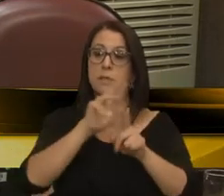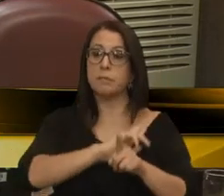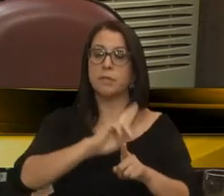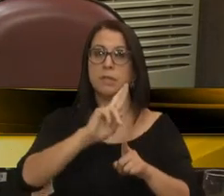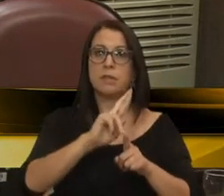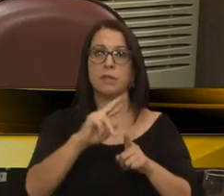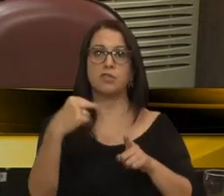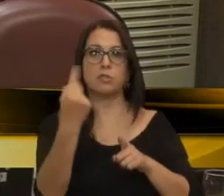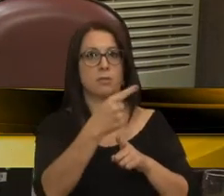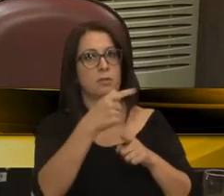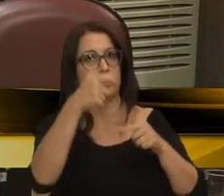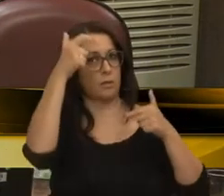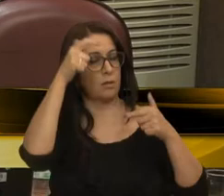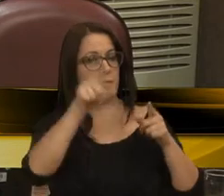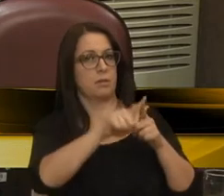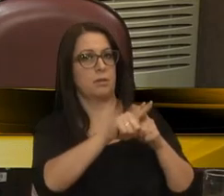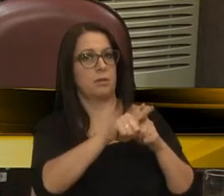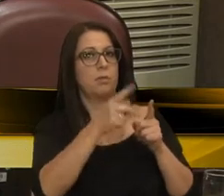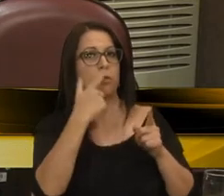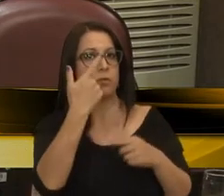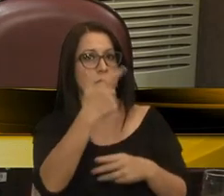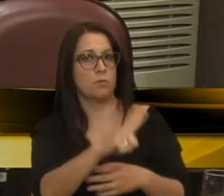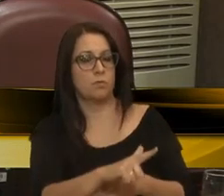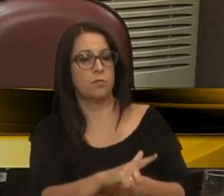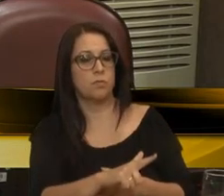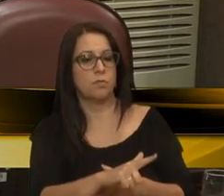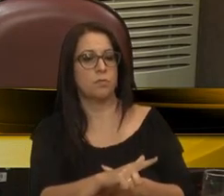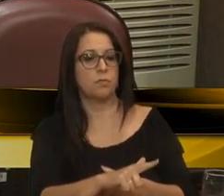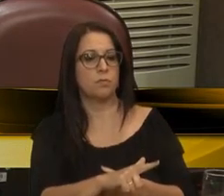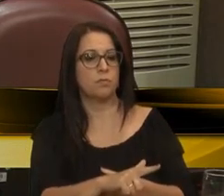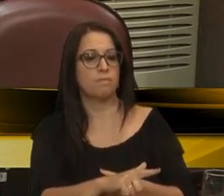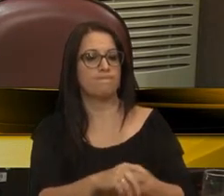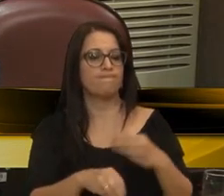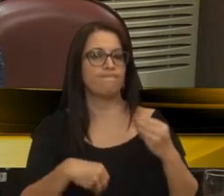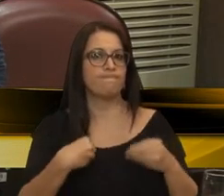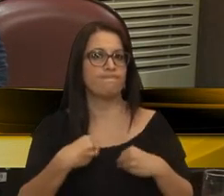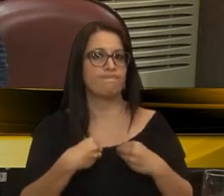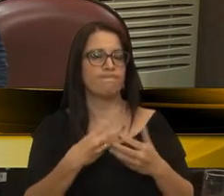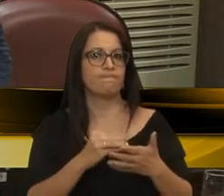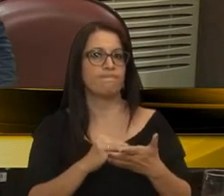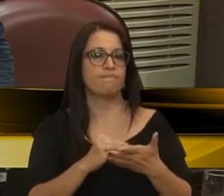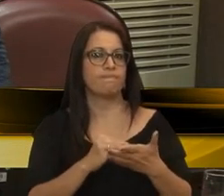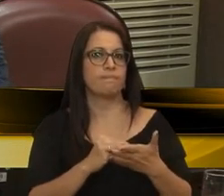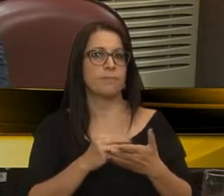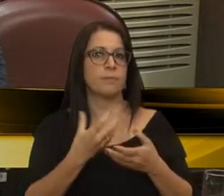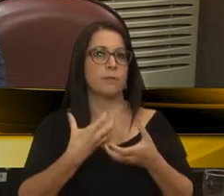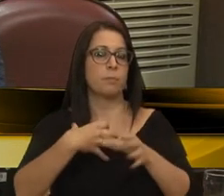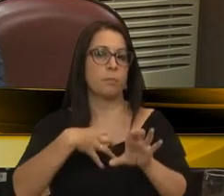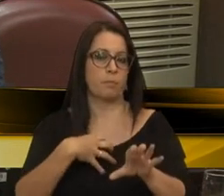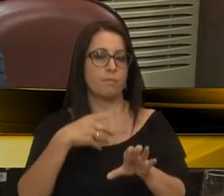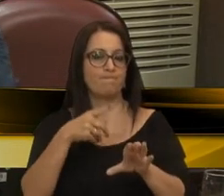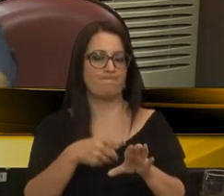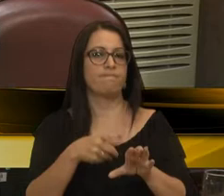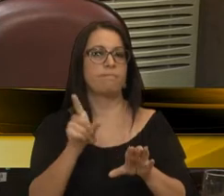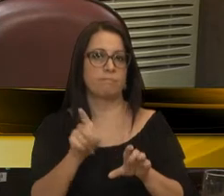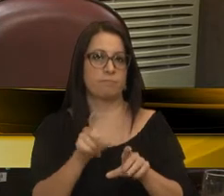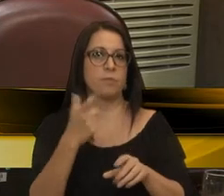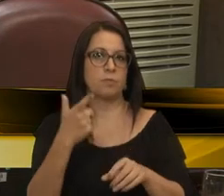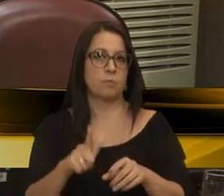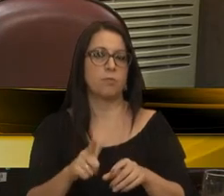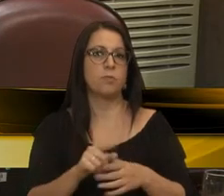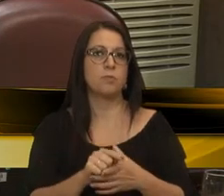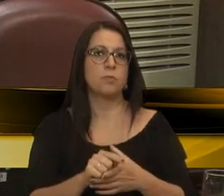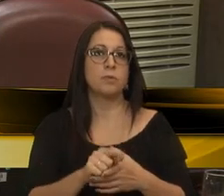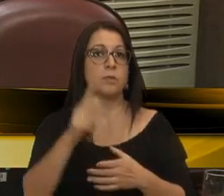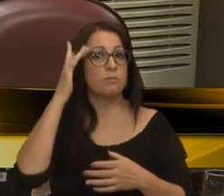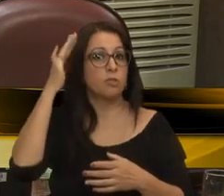eu volto a repetir, Tatiane, porque eu sinto muito, e volto a falar da palavra empatia, vereadora Paula Iores. Eu fico imaginando